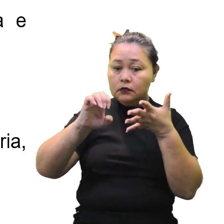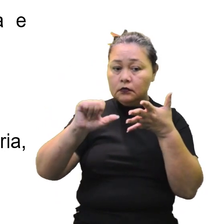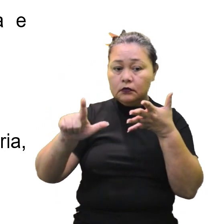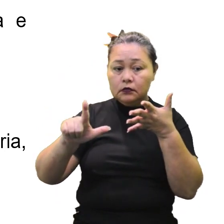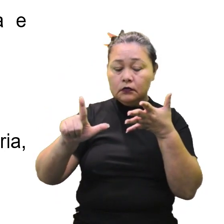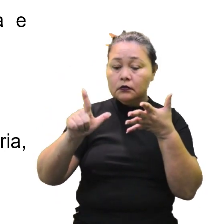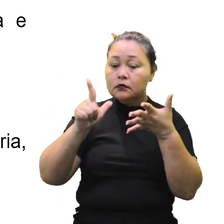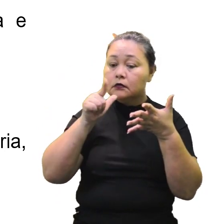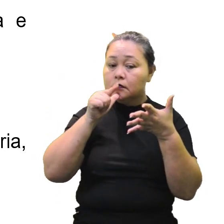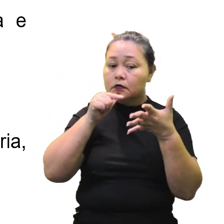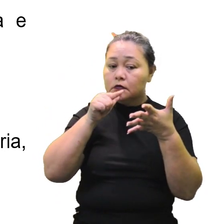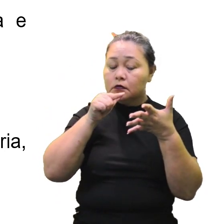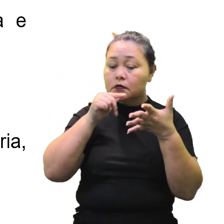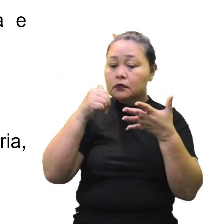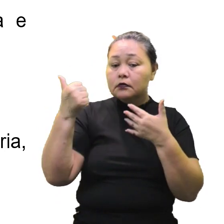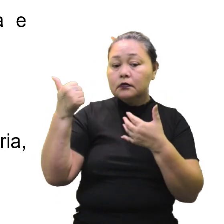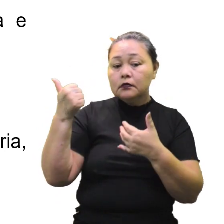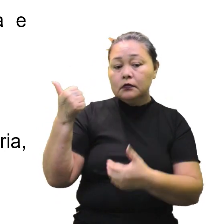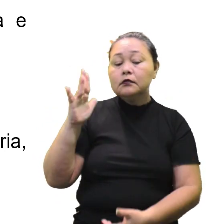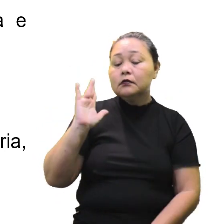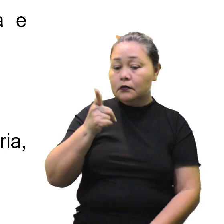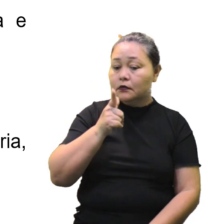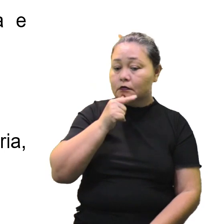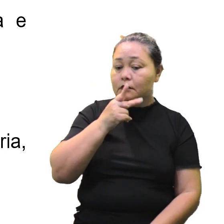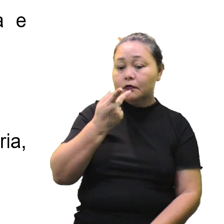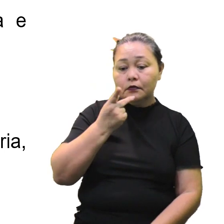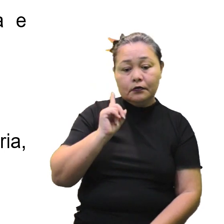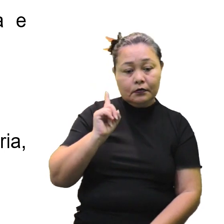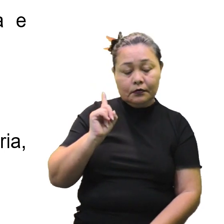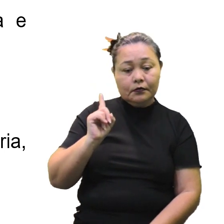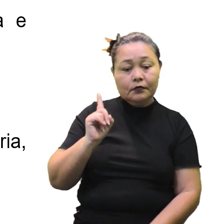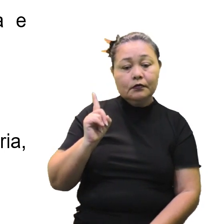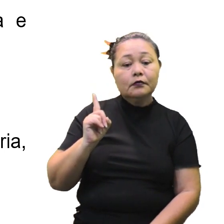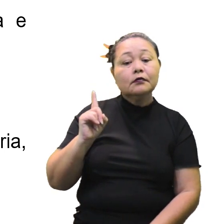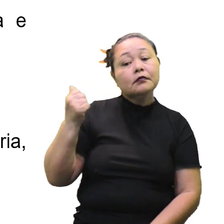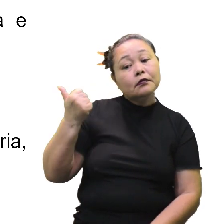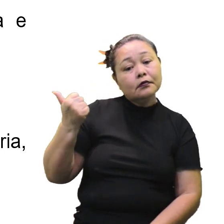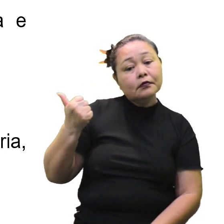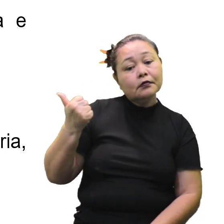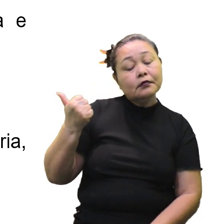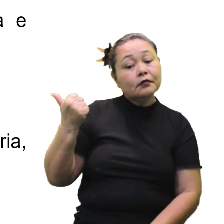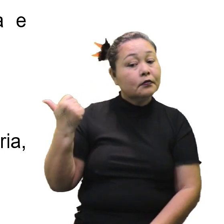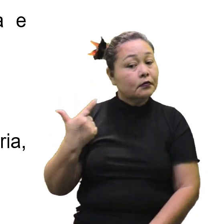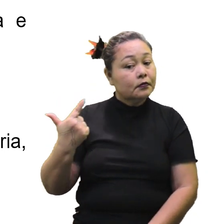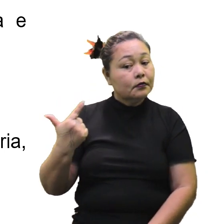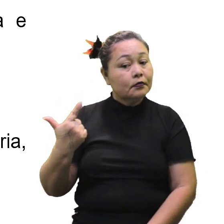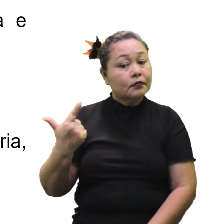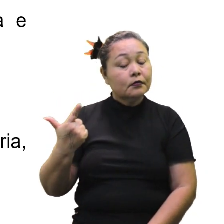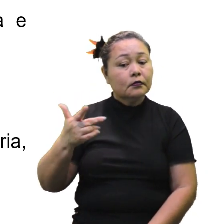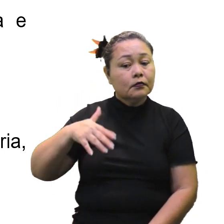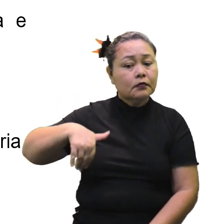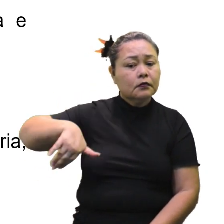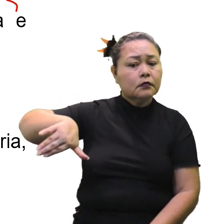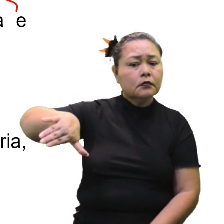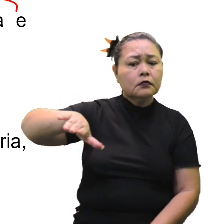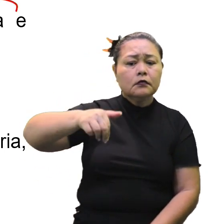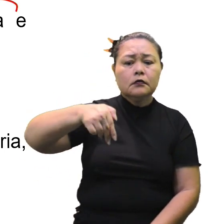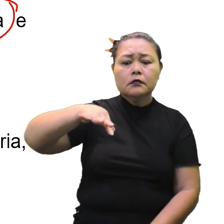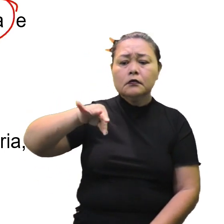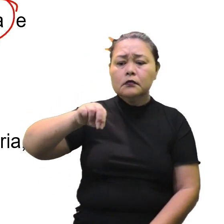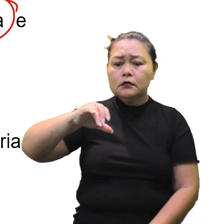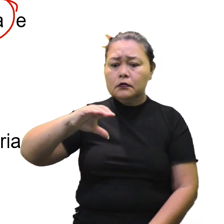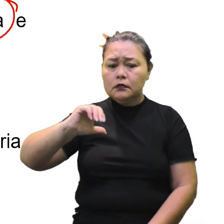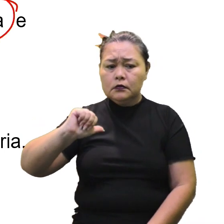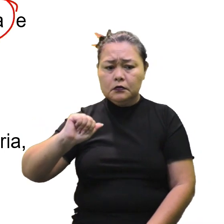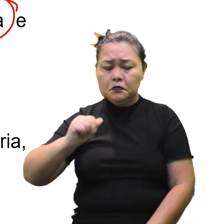nuclear, aquática, falamos de energia aquática não, primária, secundária, quântica, energia